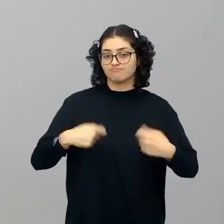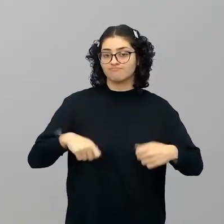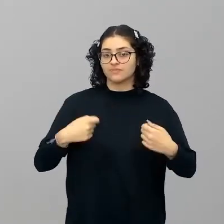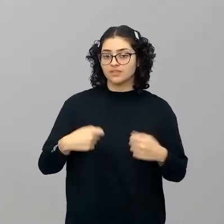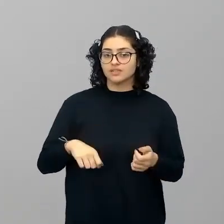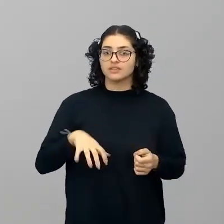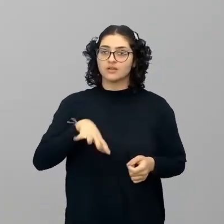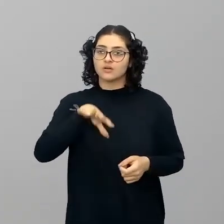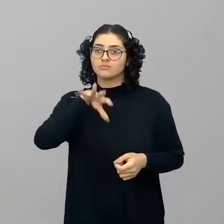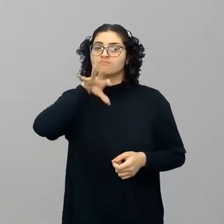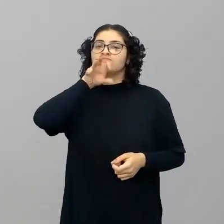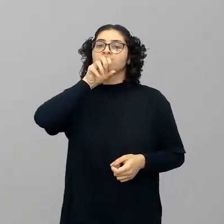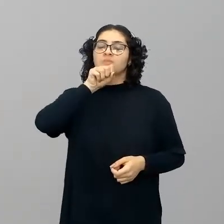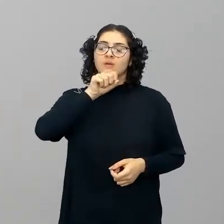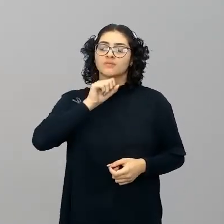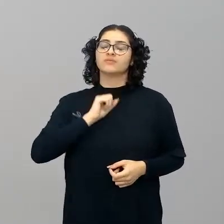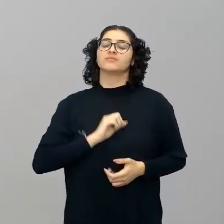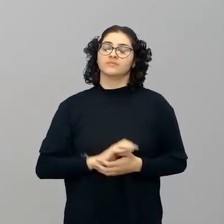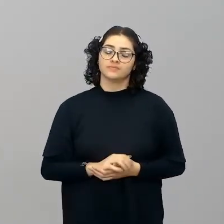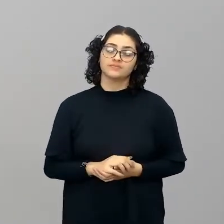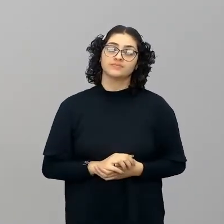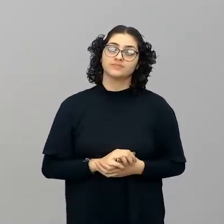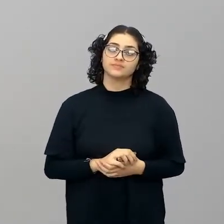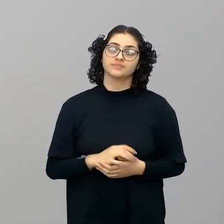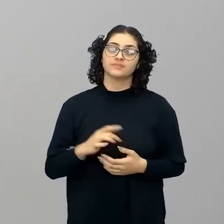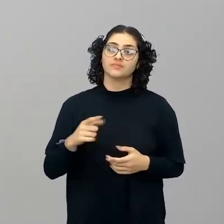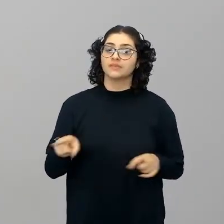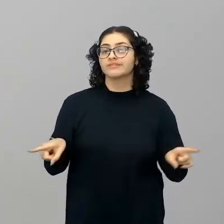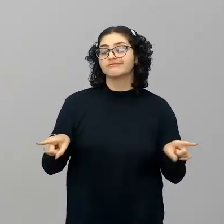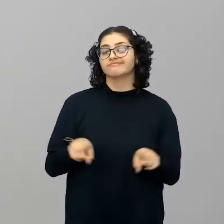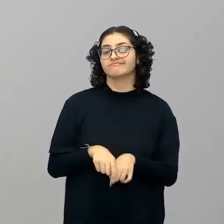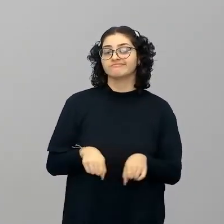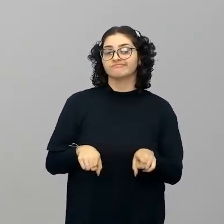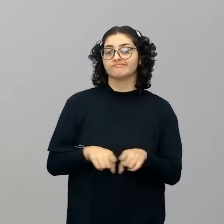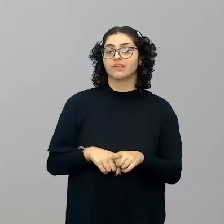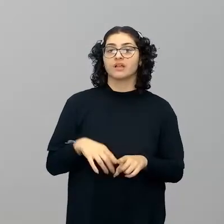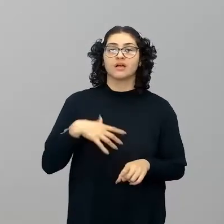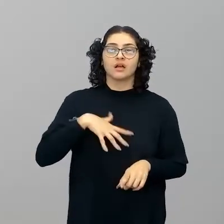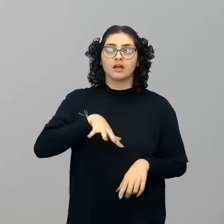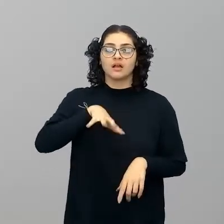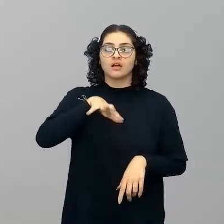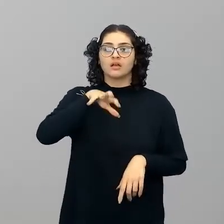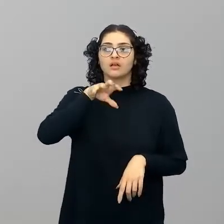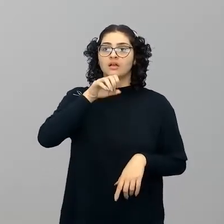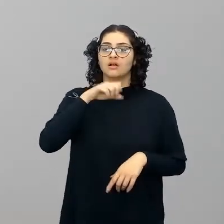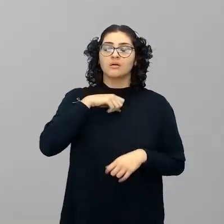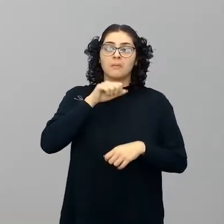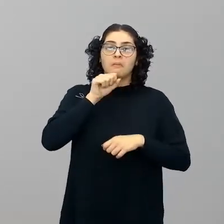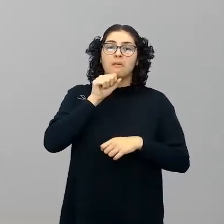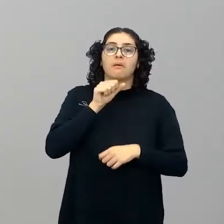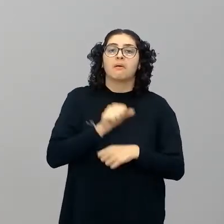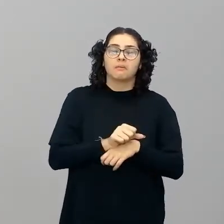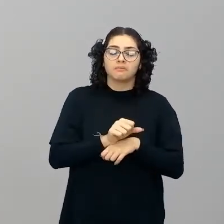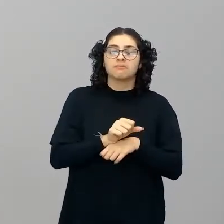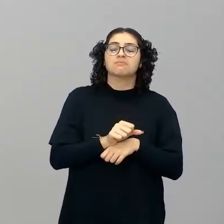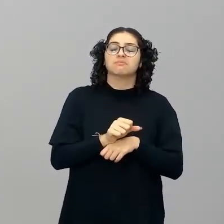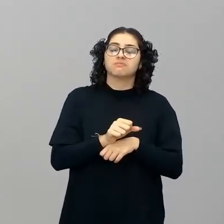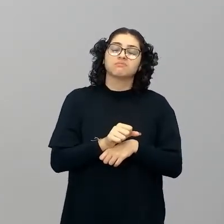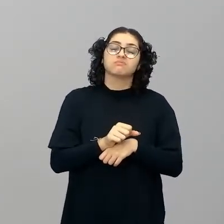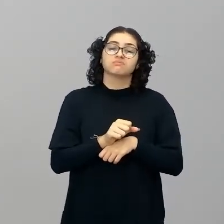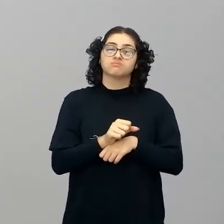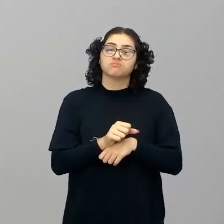né, com a entrada do ar, eu também paro de respirar com o passar do tempo. A mesma